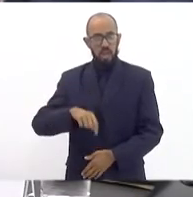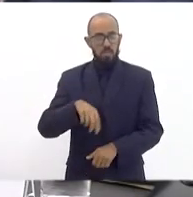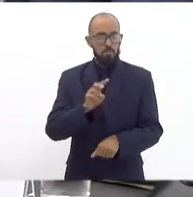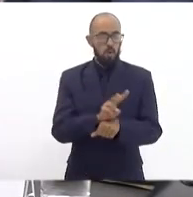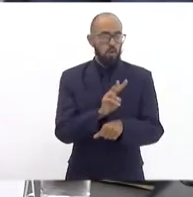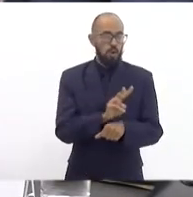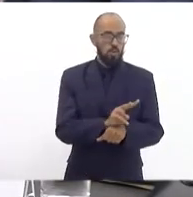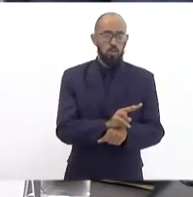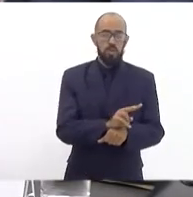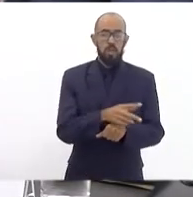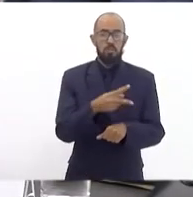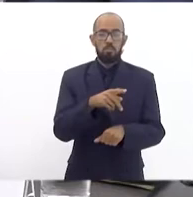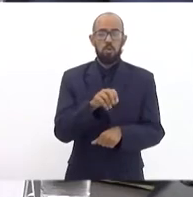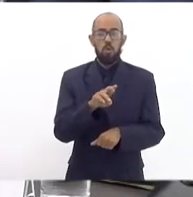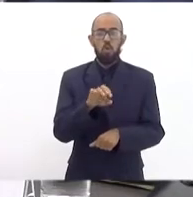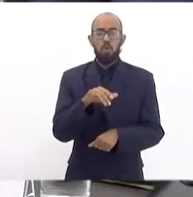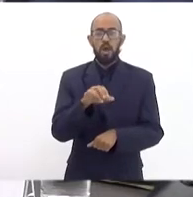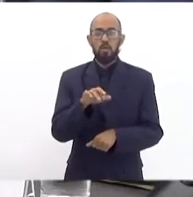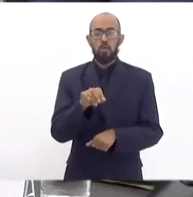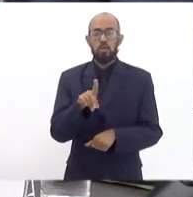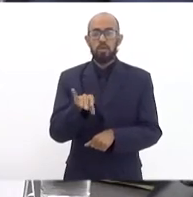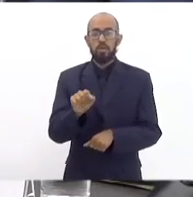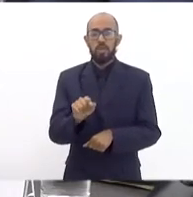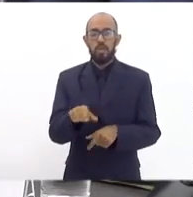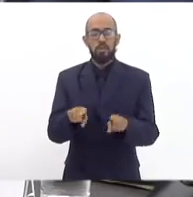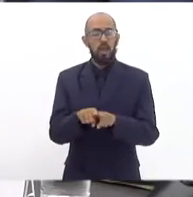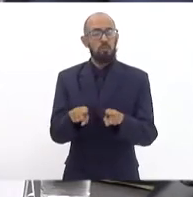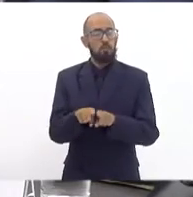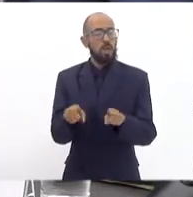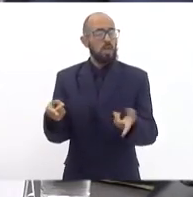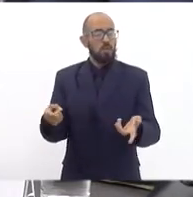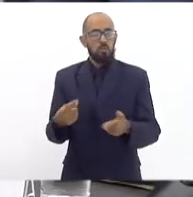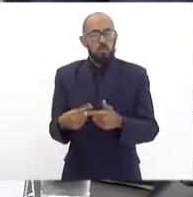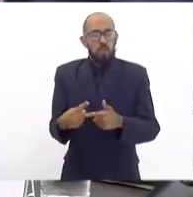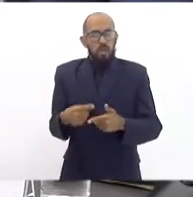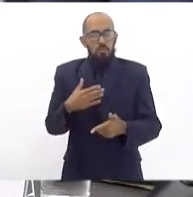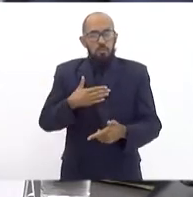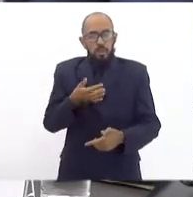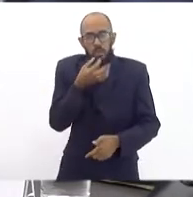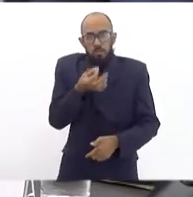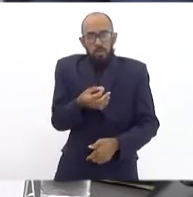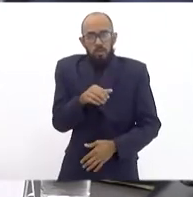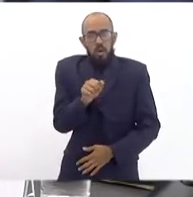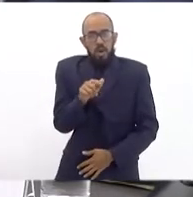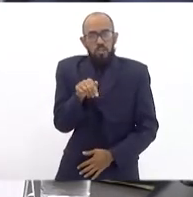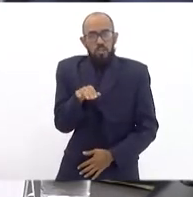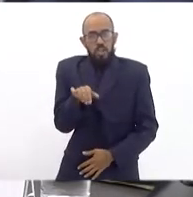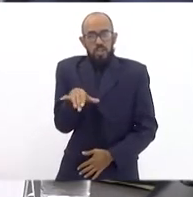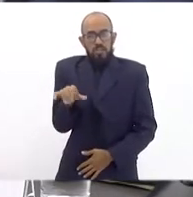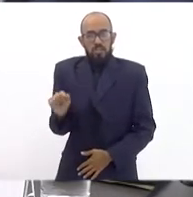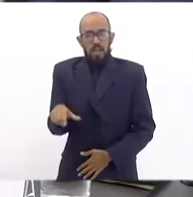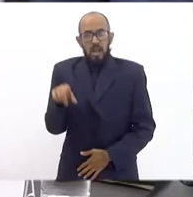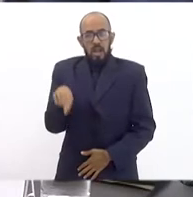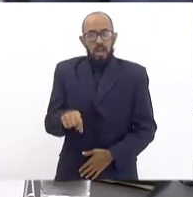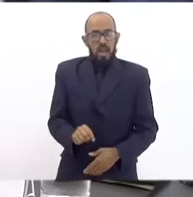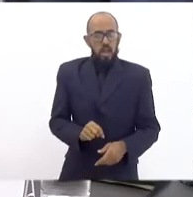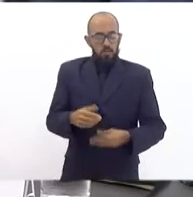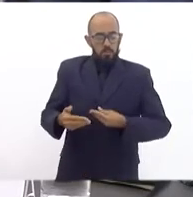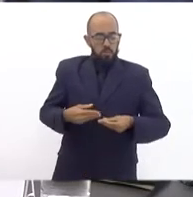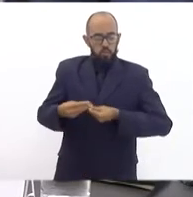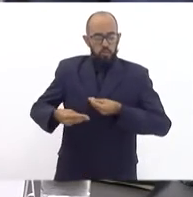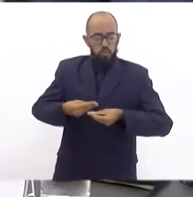eu considero a agência, deputada Lucinha, um mix do controle